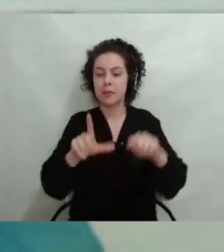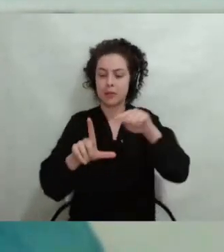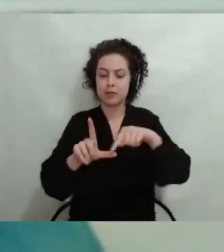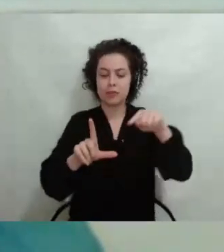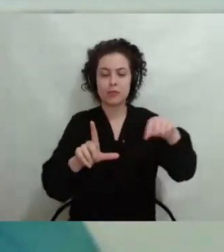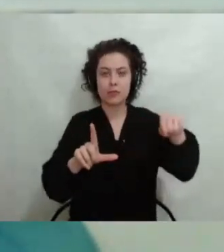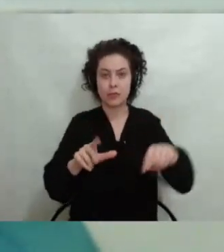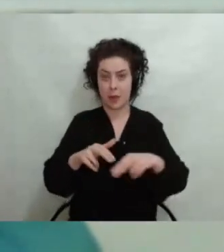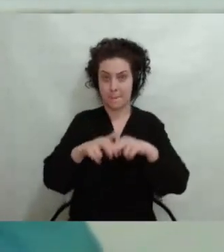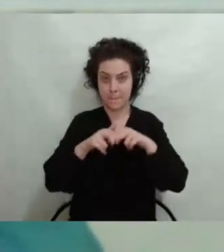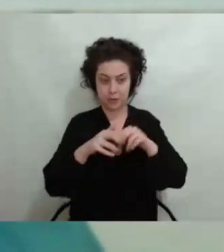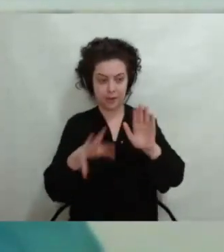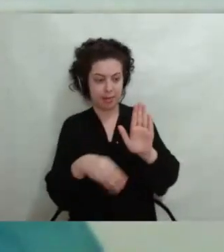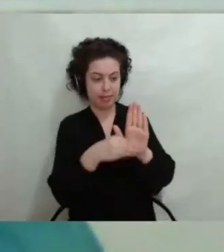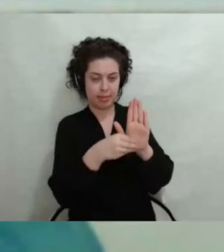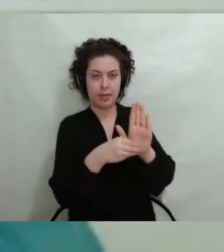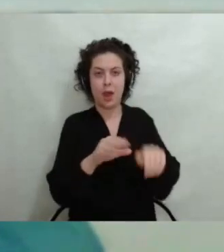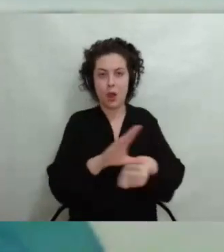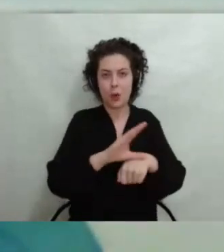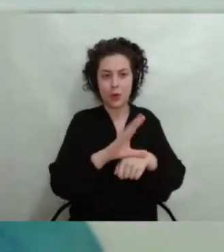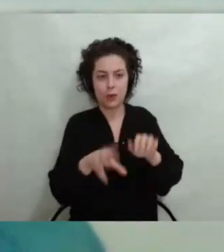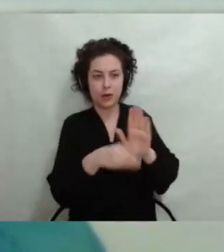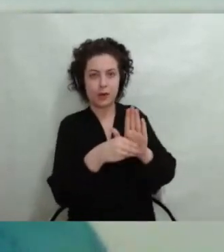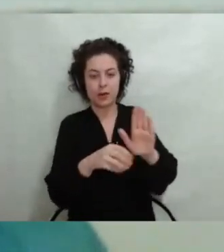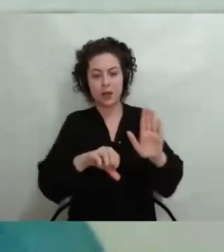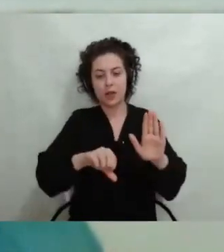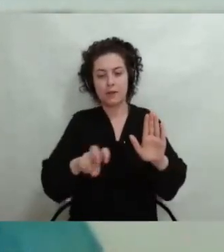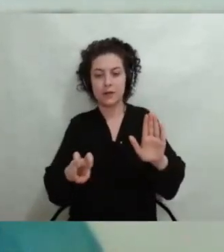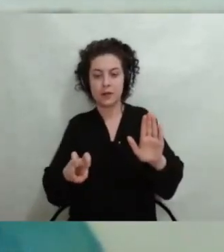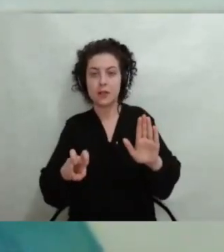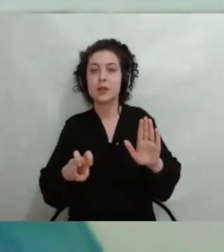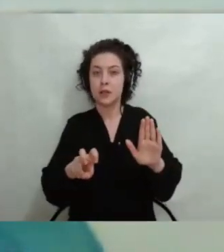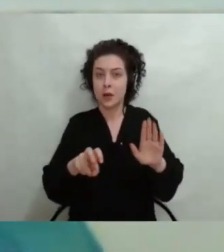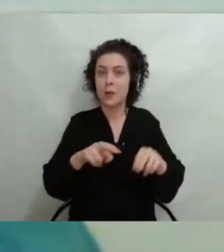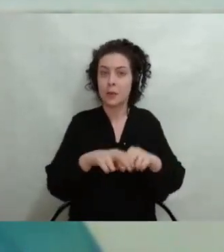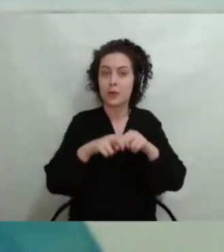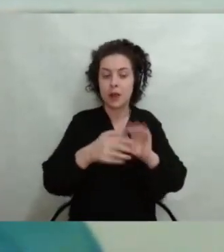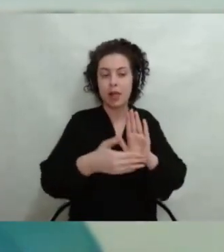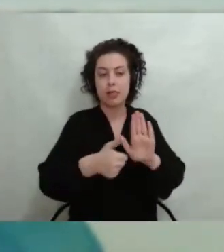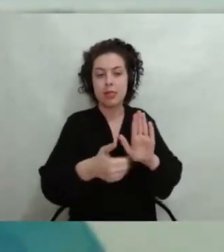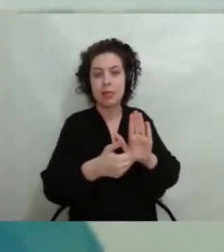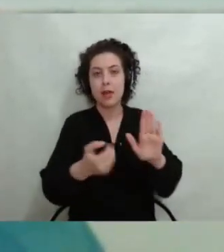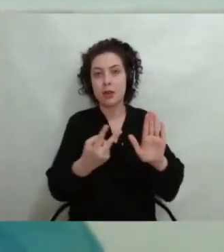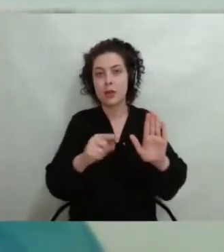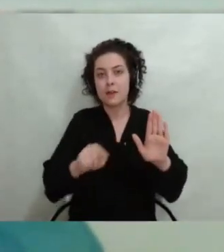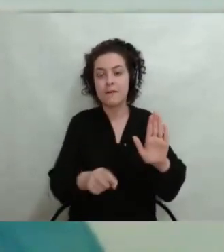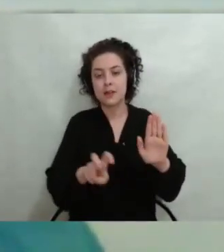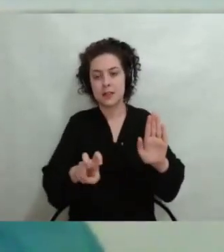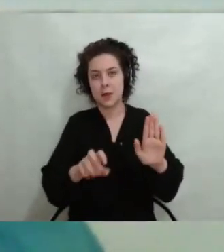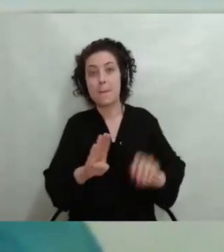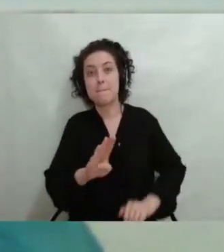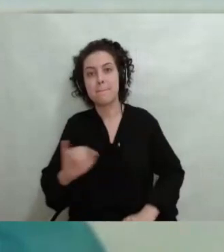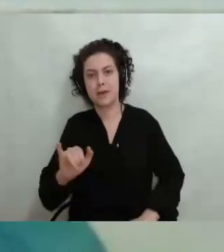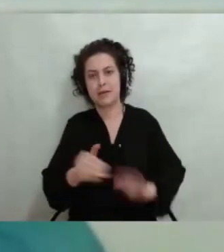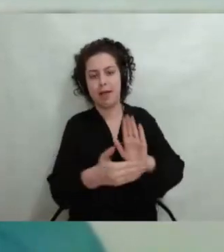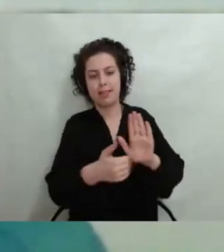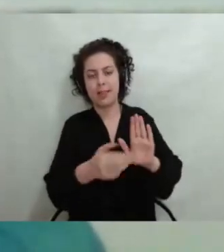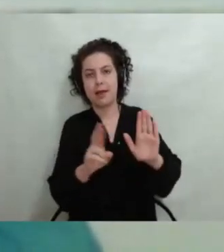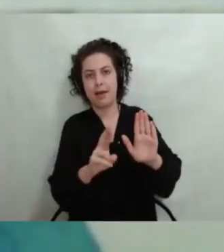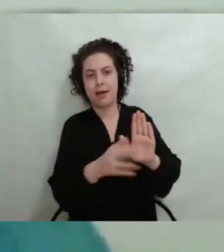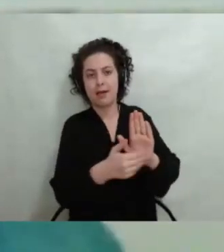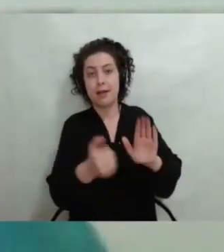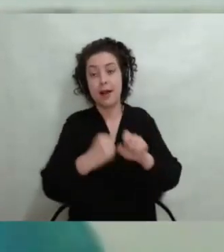desta Emenda Constitucional 95, foram retirados 2,5 bilhões de reais no ano